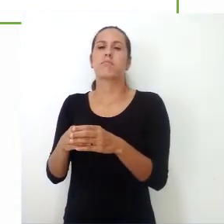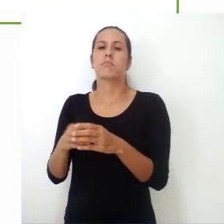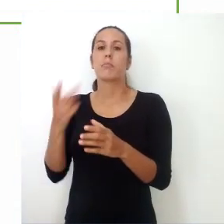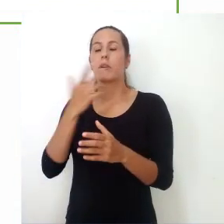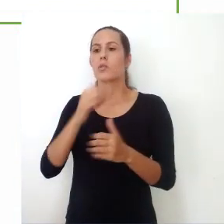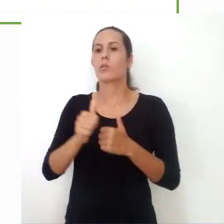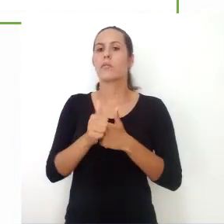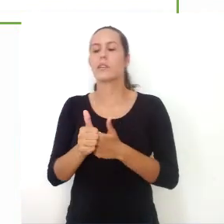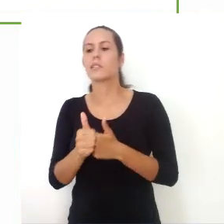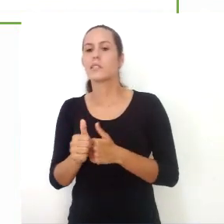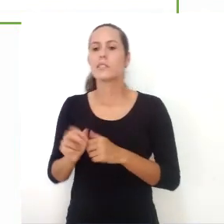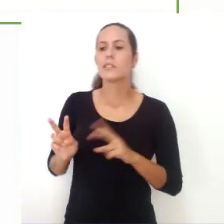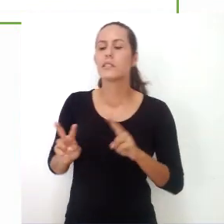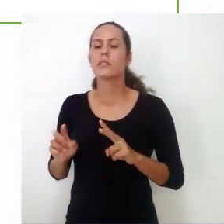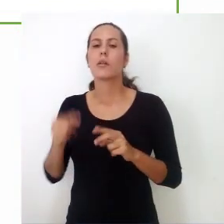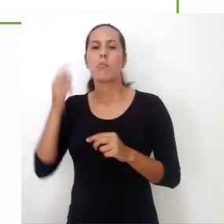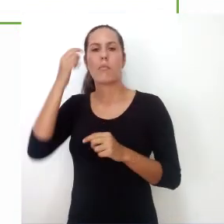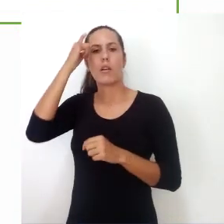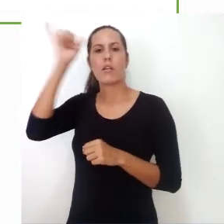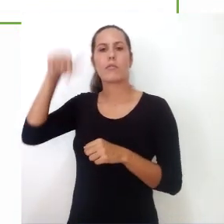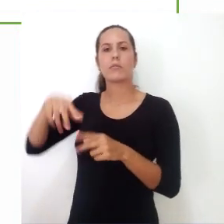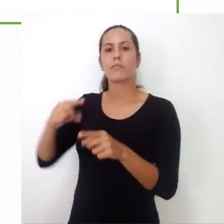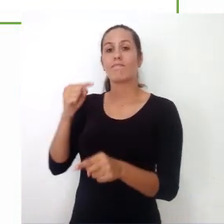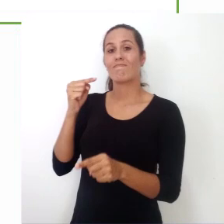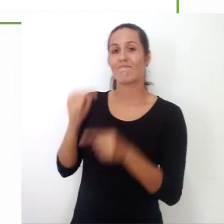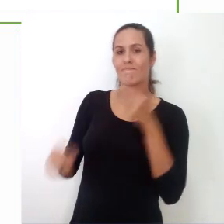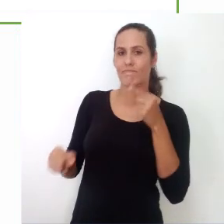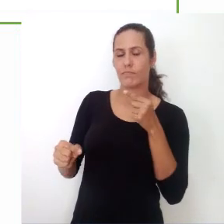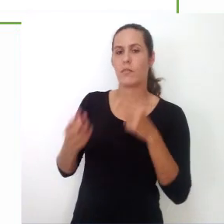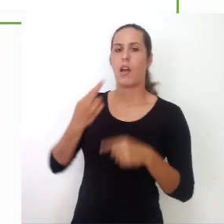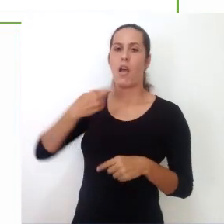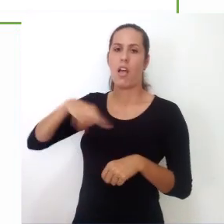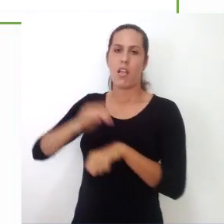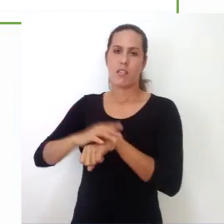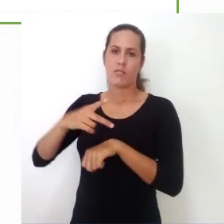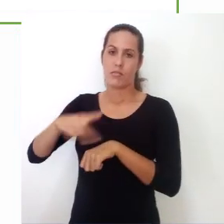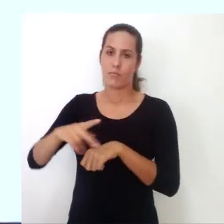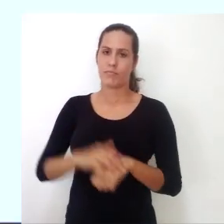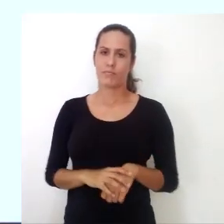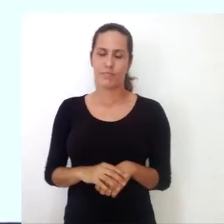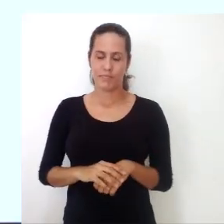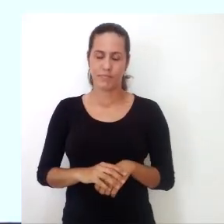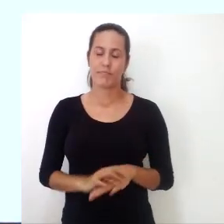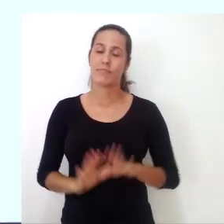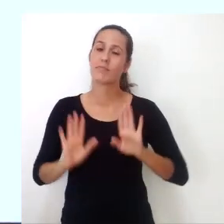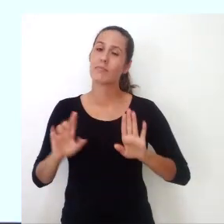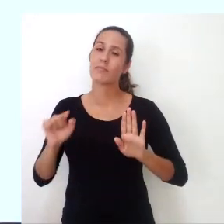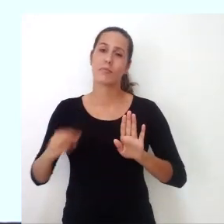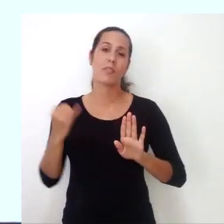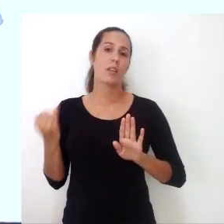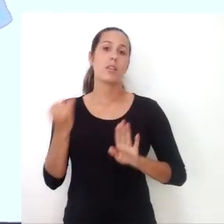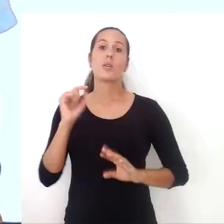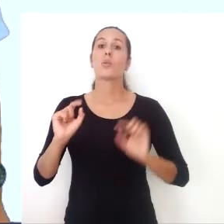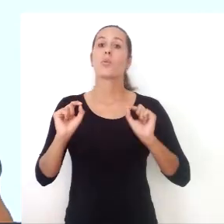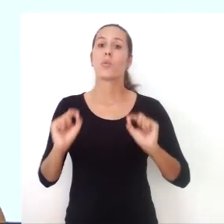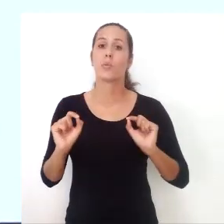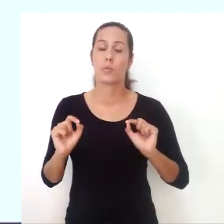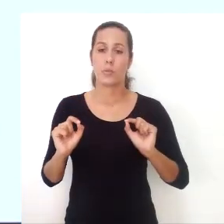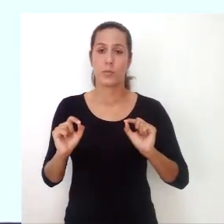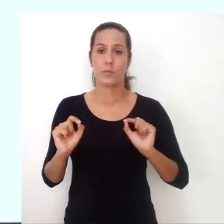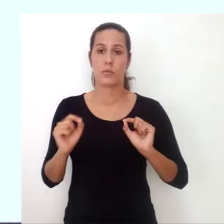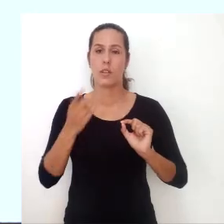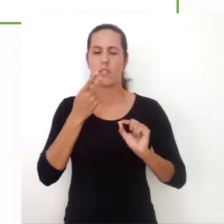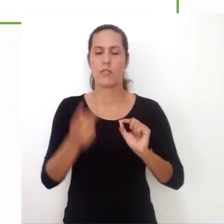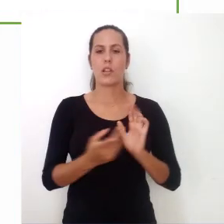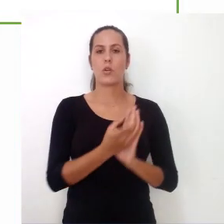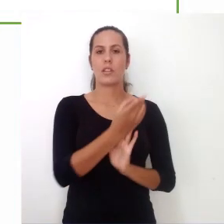isso aqui está mostrando o quê? O corte dessa dignidade humana. Uma questão importante é o